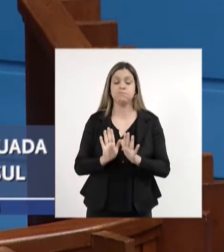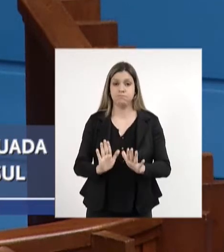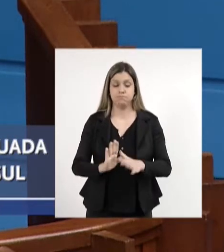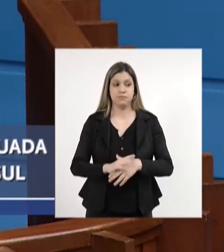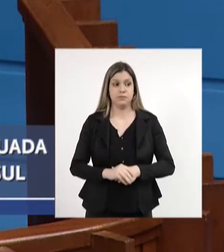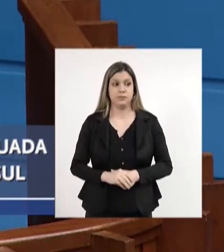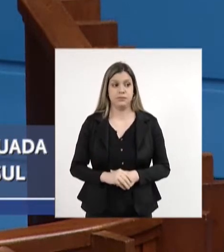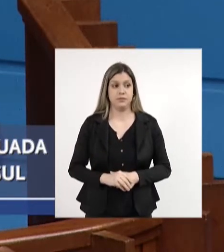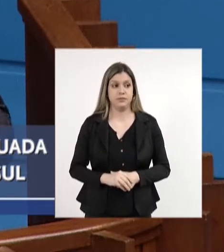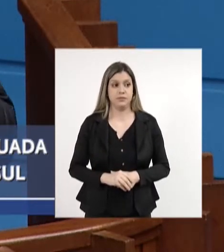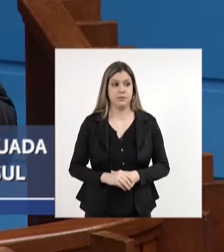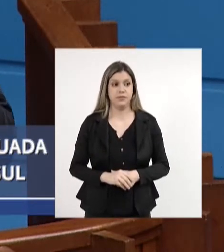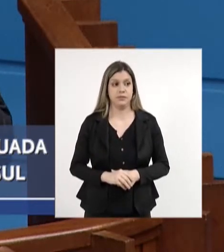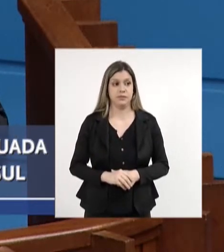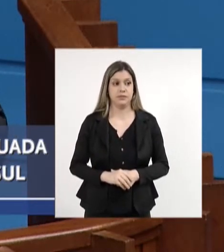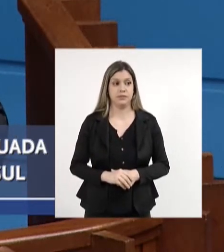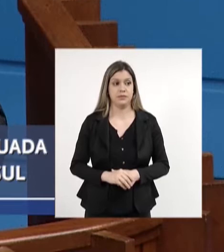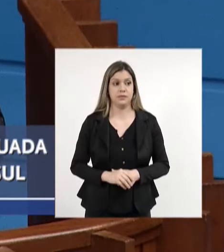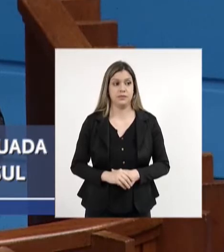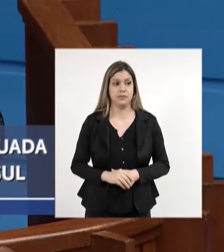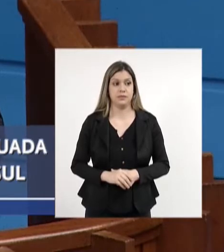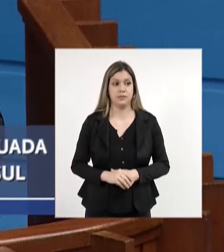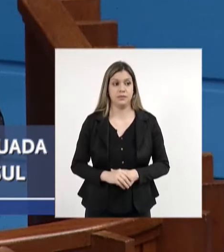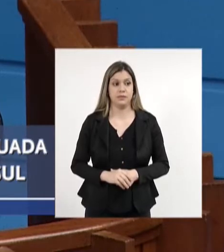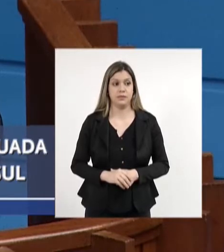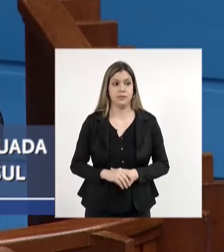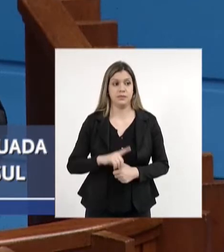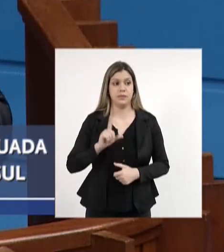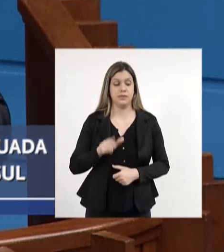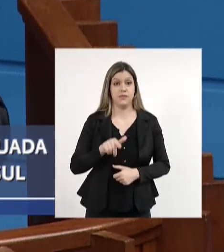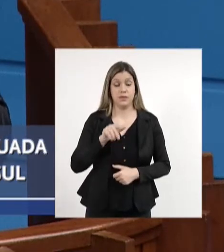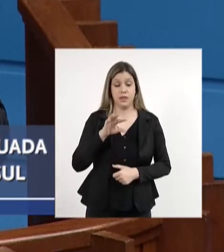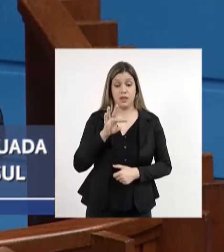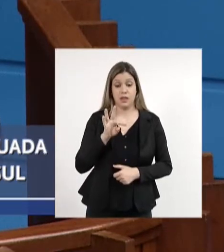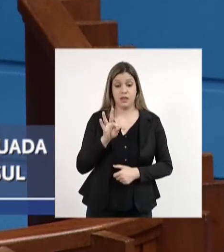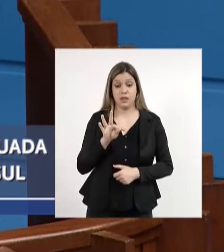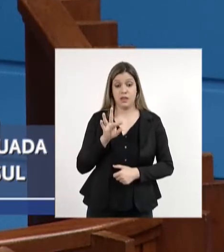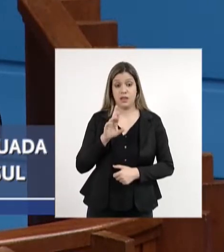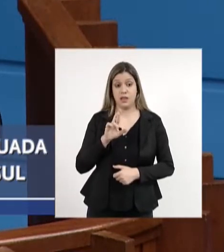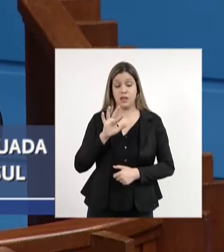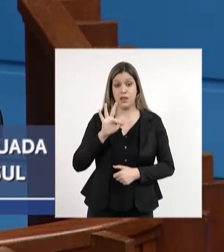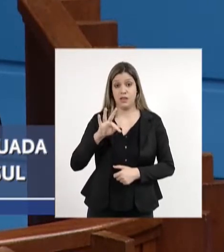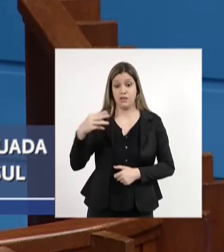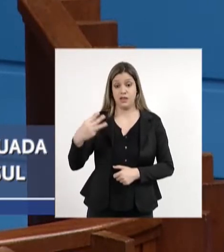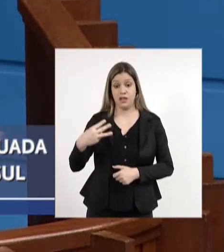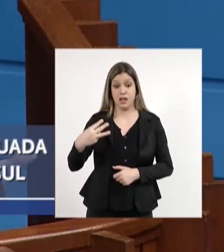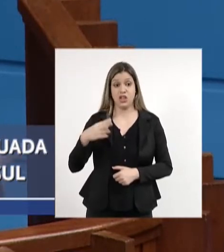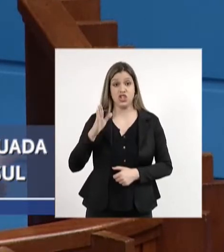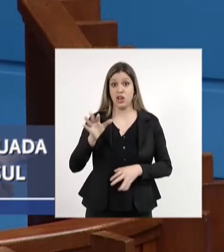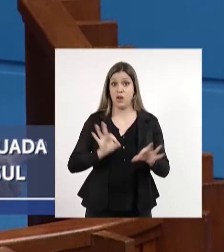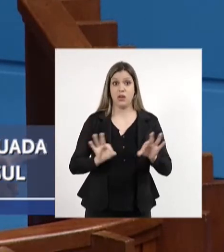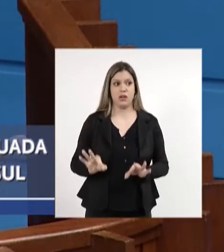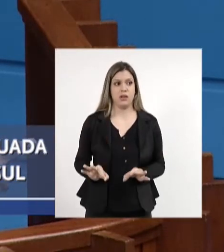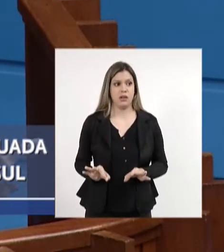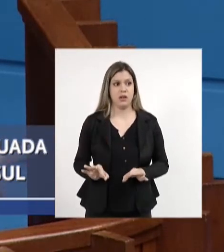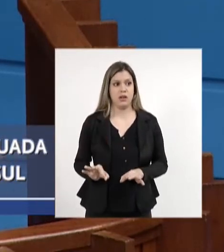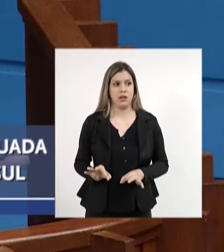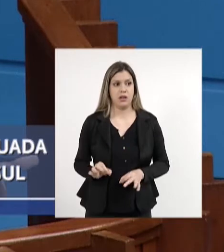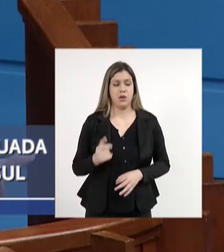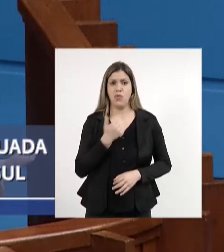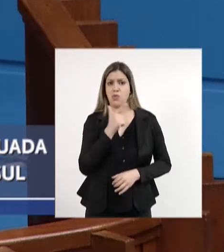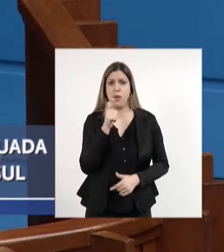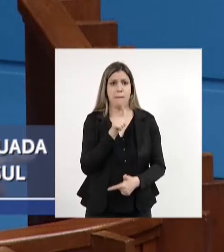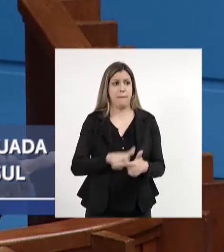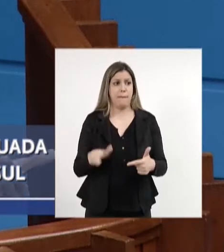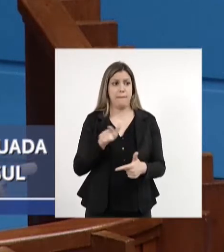a decisão liminar proferida pelo TRF3. Então, do ponto de vista jurídico, não há problema algum,